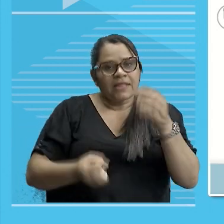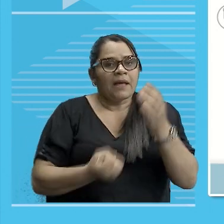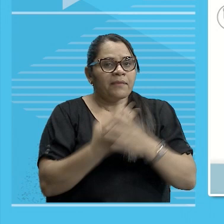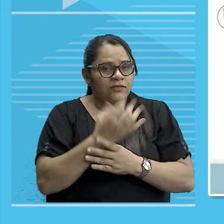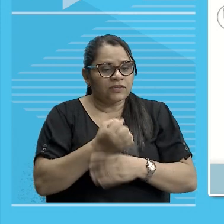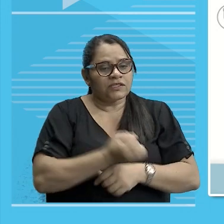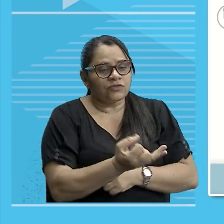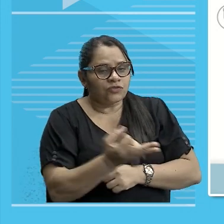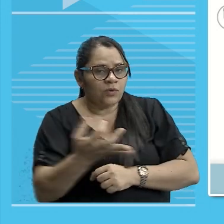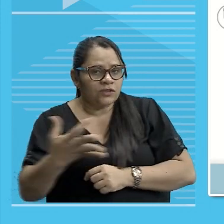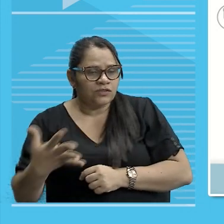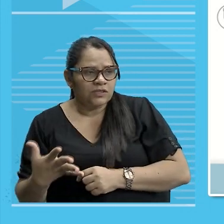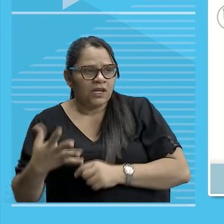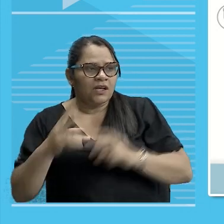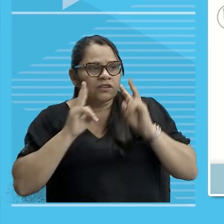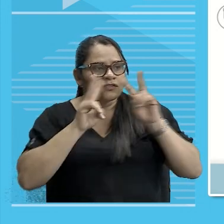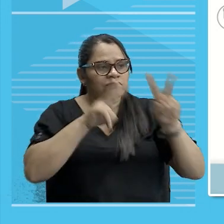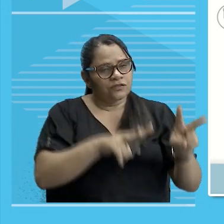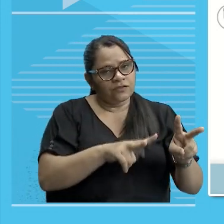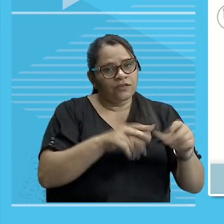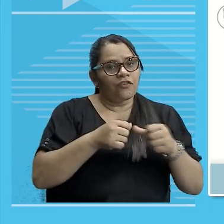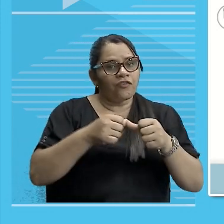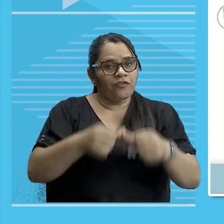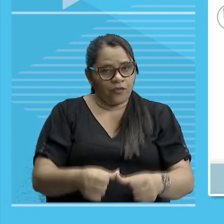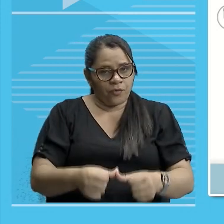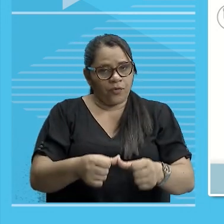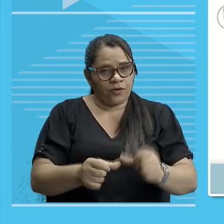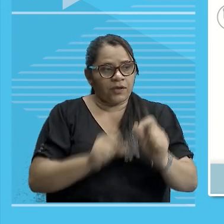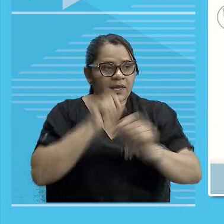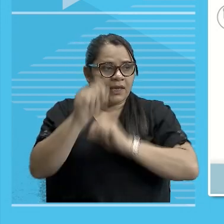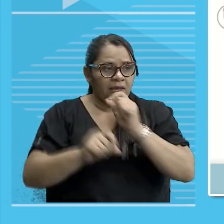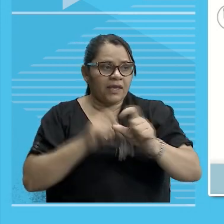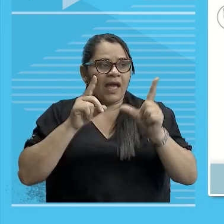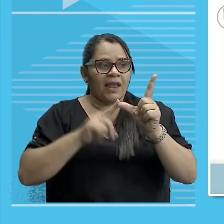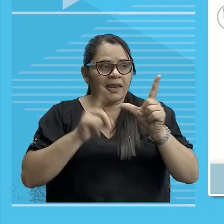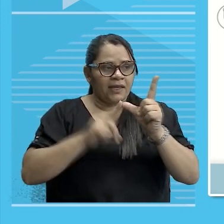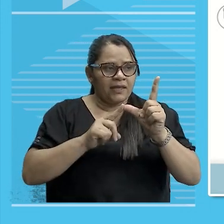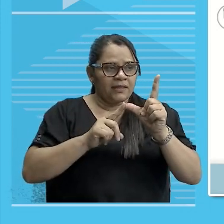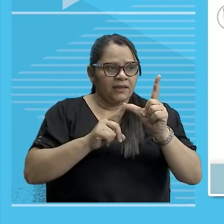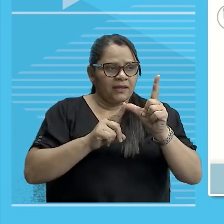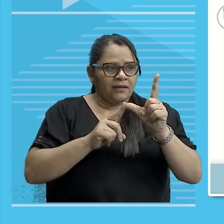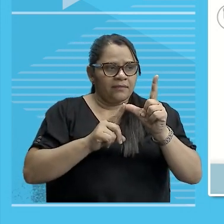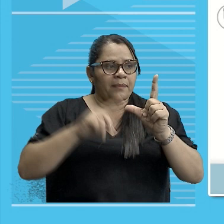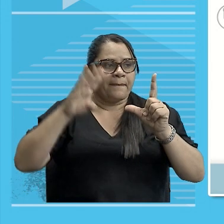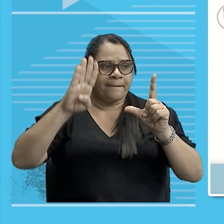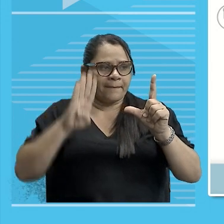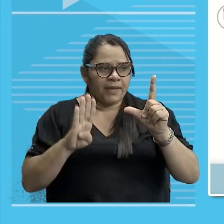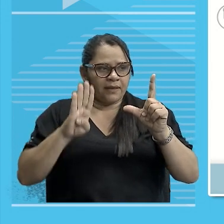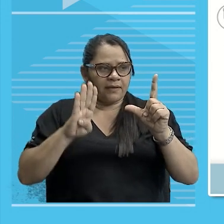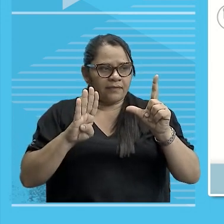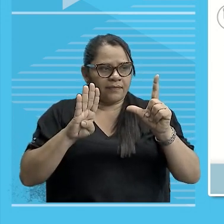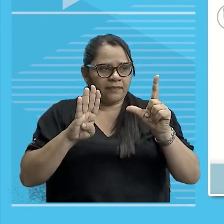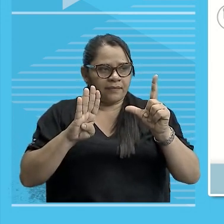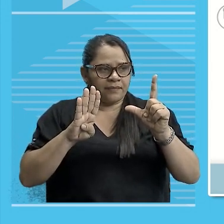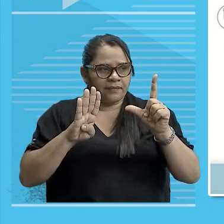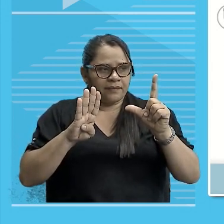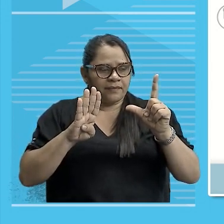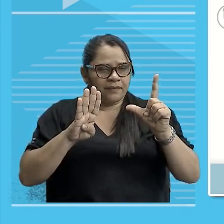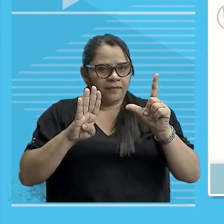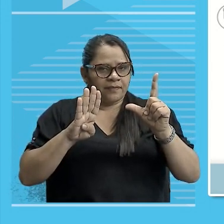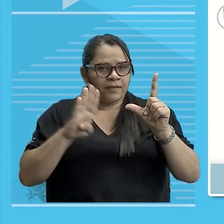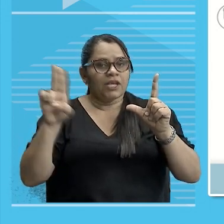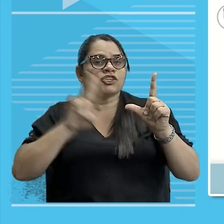quantidade foi o nosso querido Eduardo de ele que desenvolveu